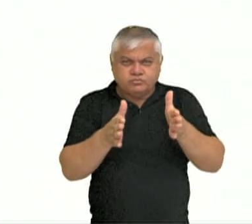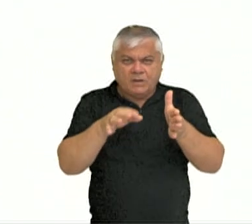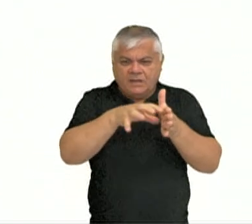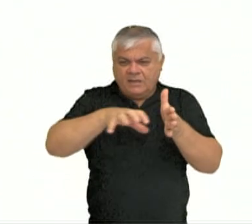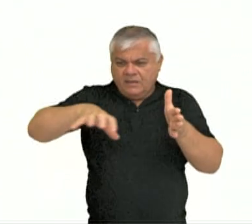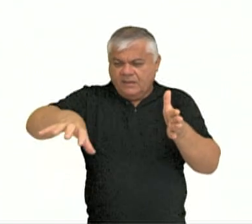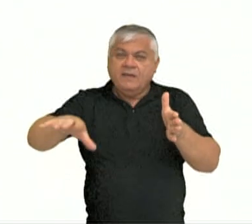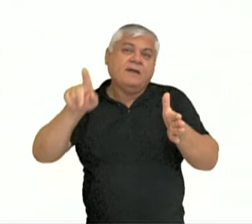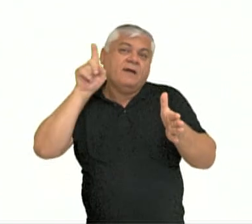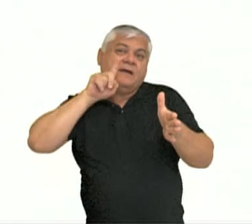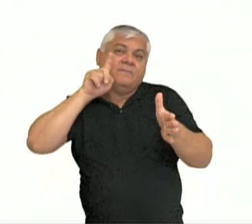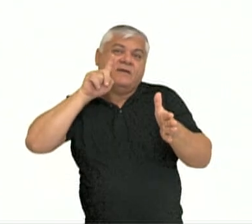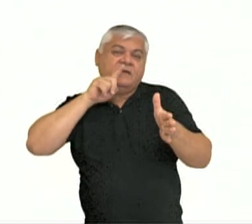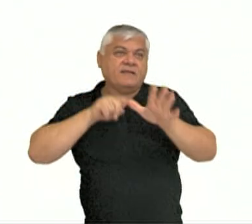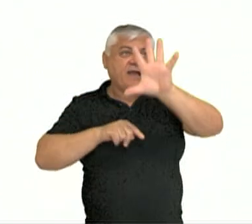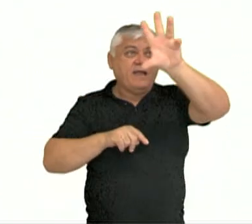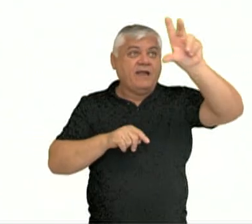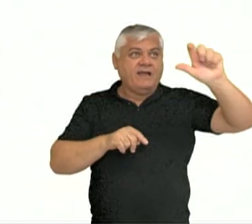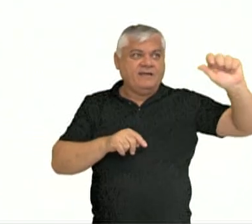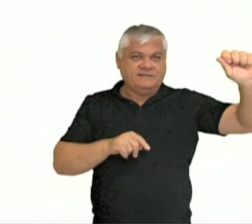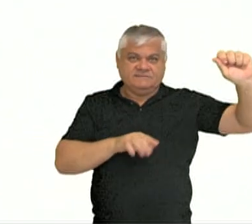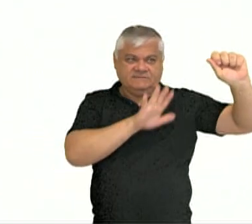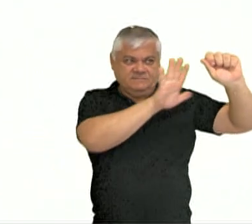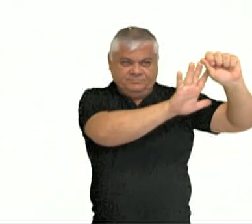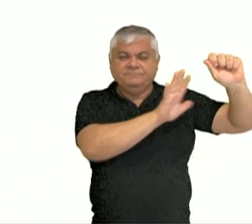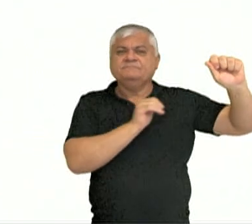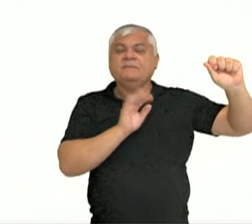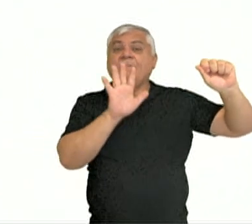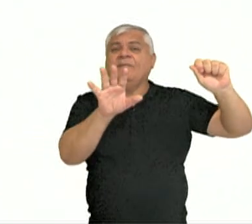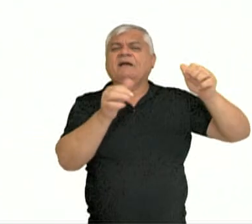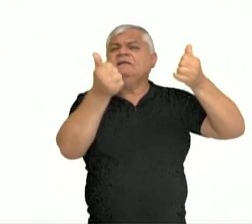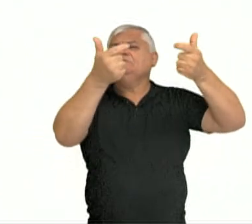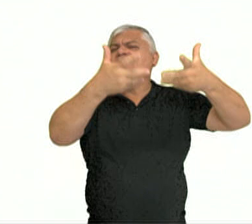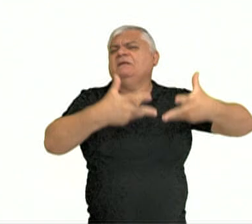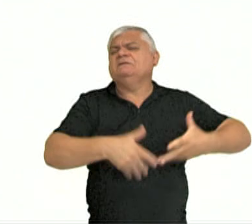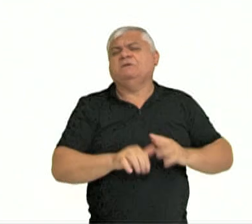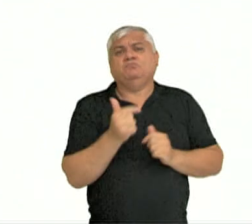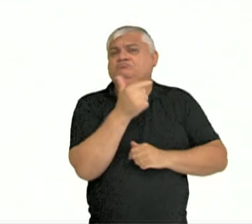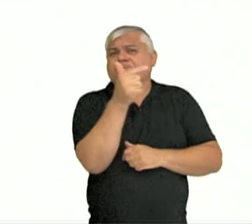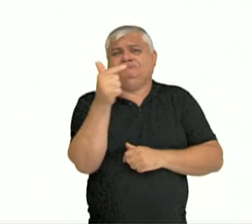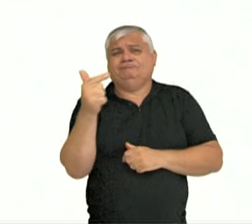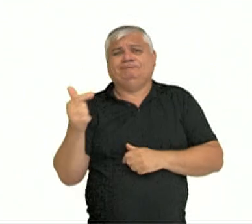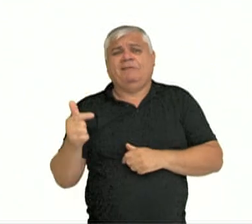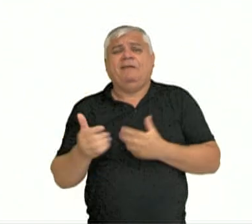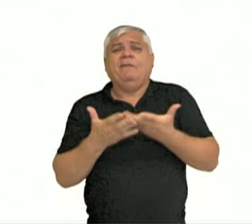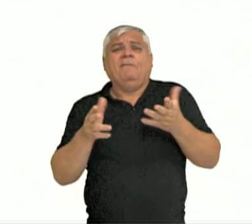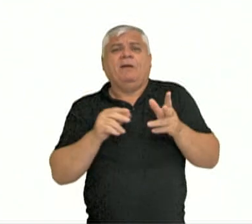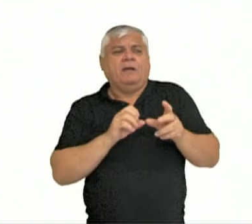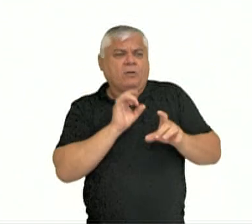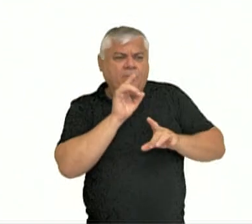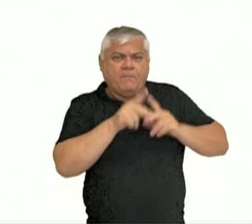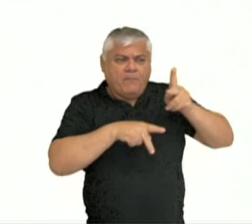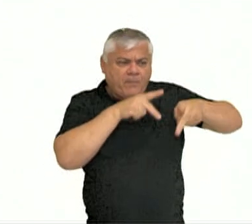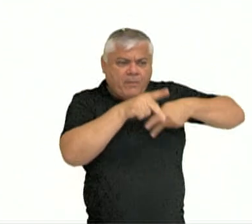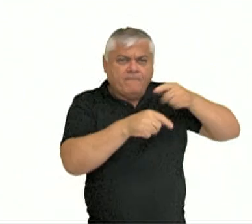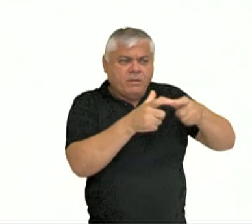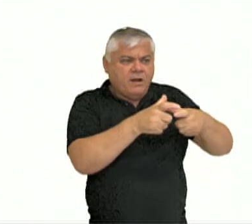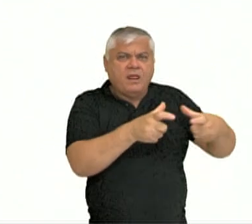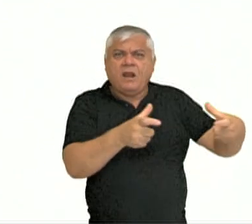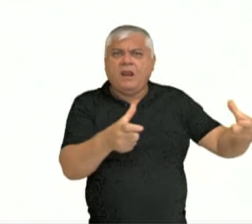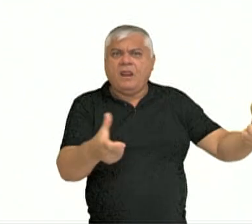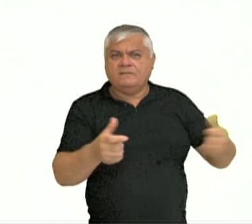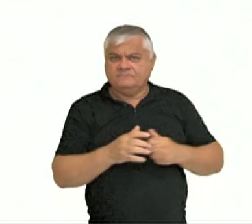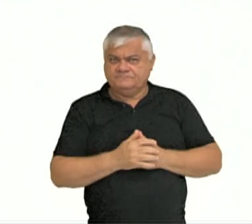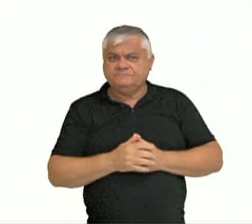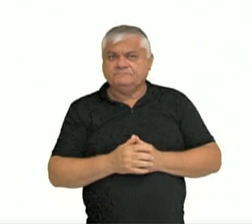continentes, América e Ásia. Não há apenas uma explicação, mas várias teorias de como ocorreu o povoamento da América. Esse é o principal problema.